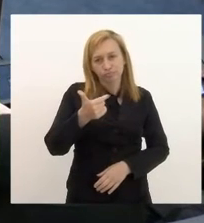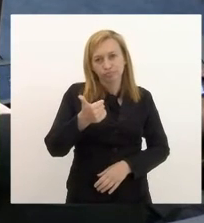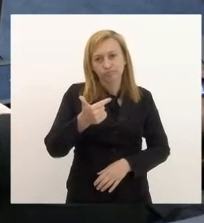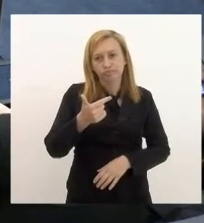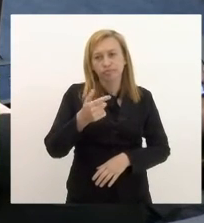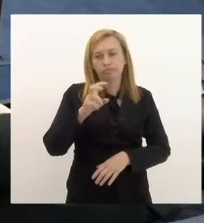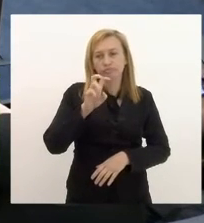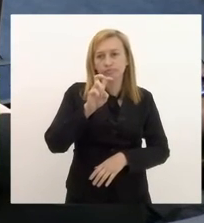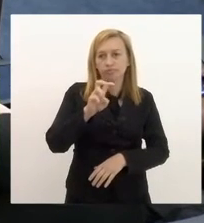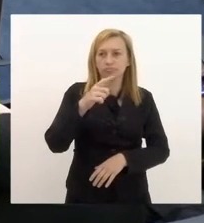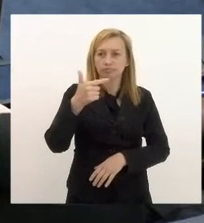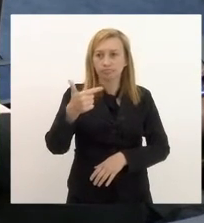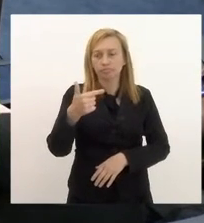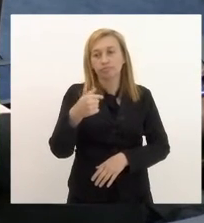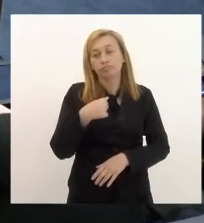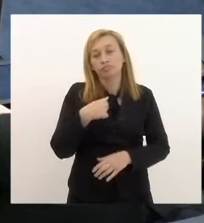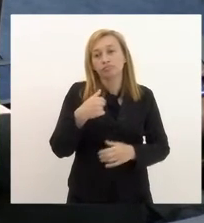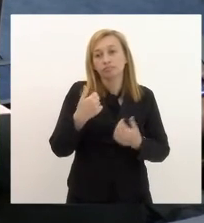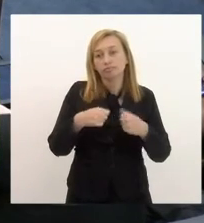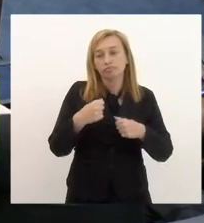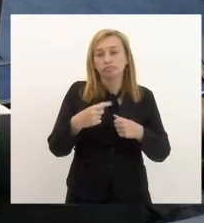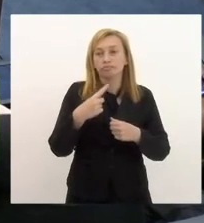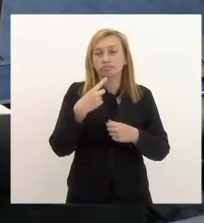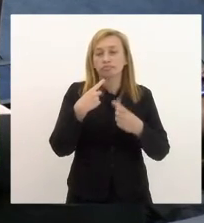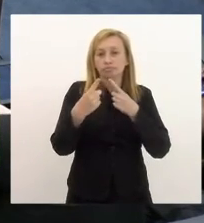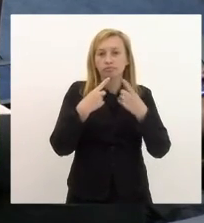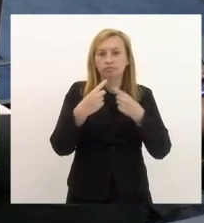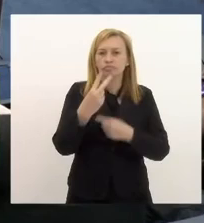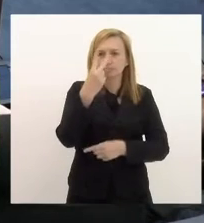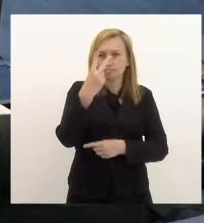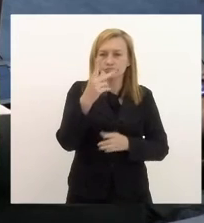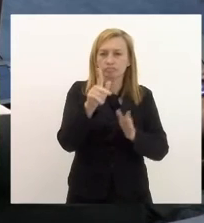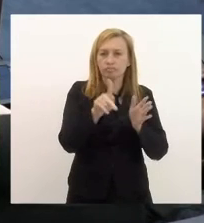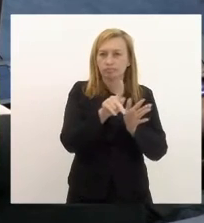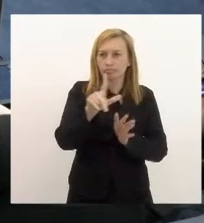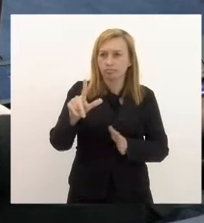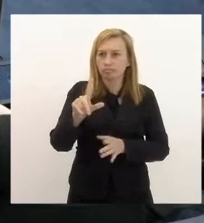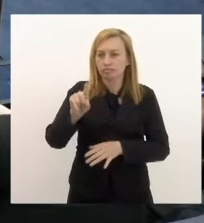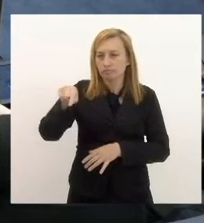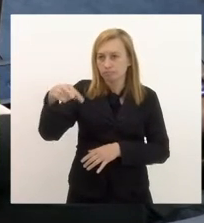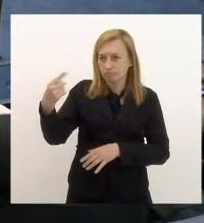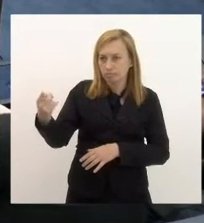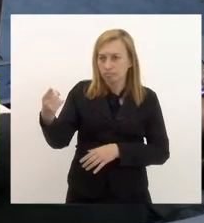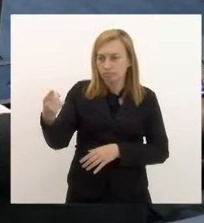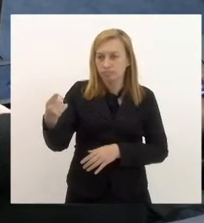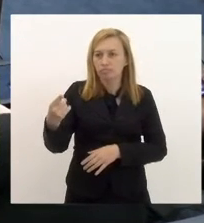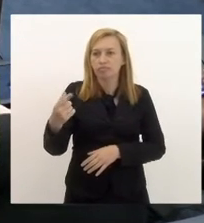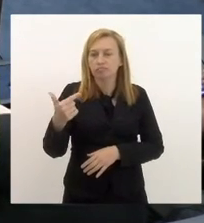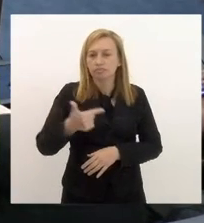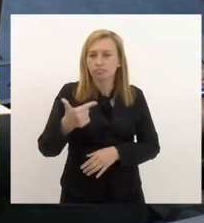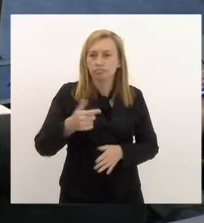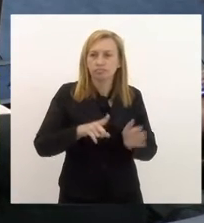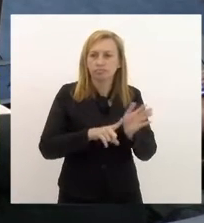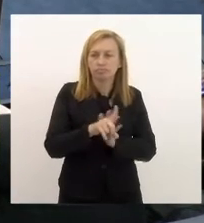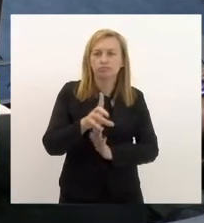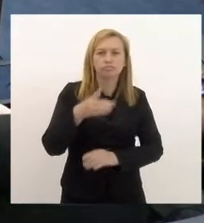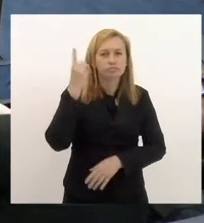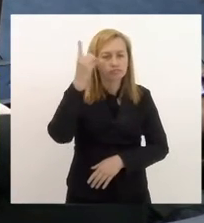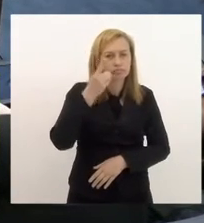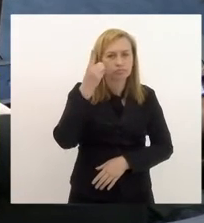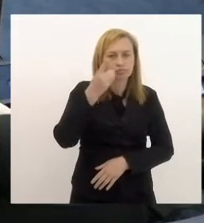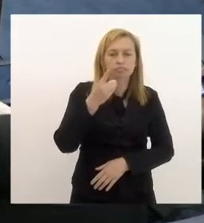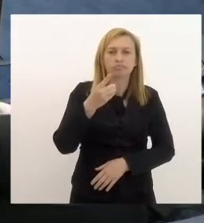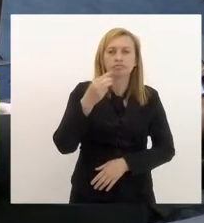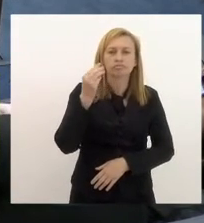52 eu ainda tem que discutir dois pés na próxima rodada a segunda pergunta da deputada Mônica